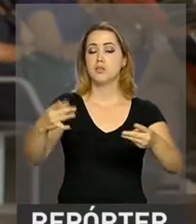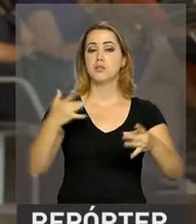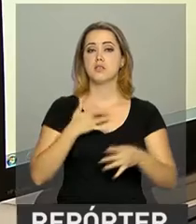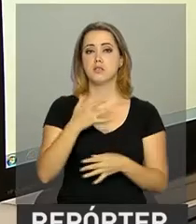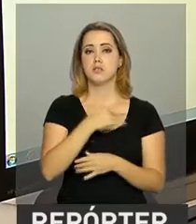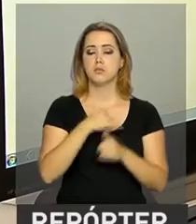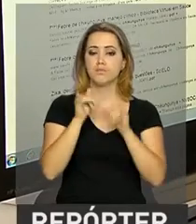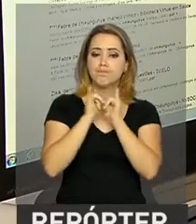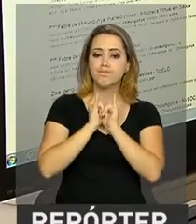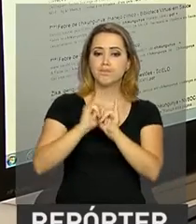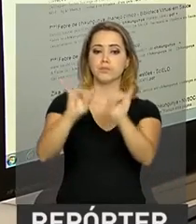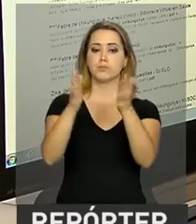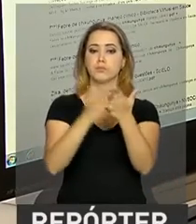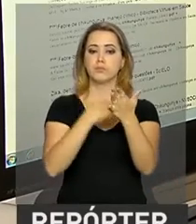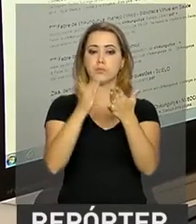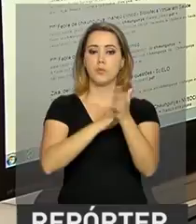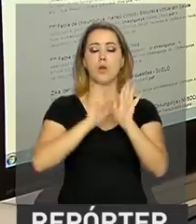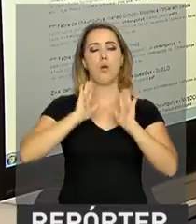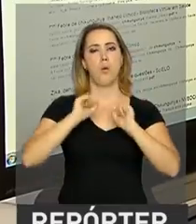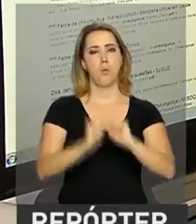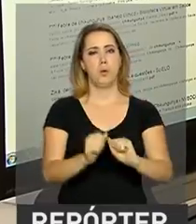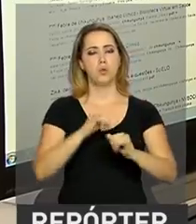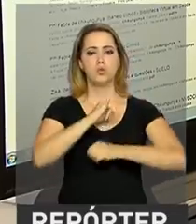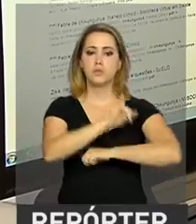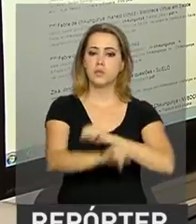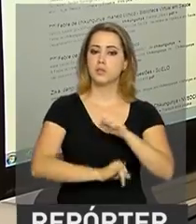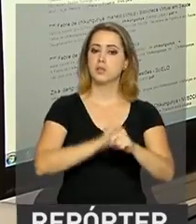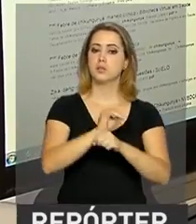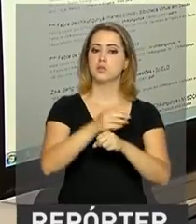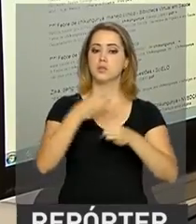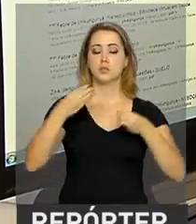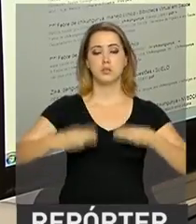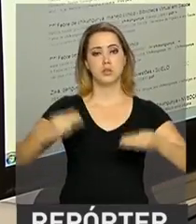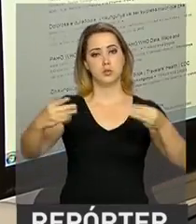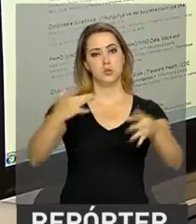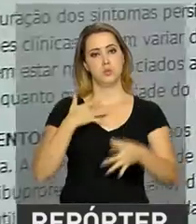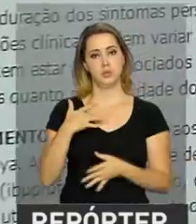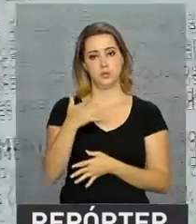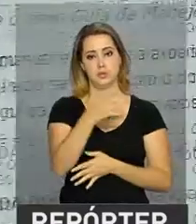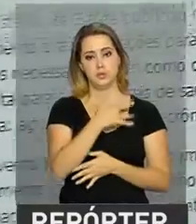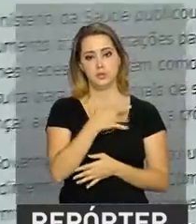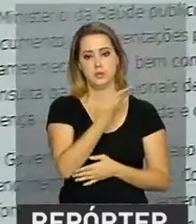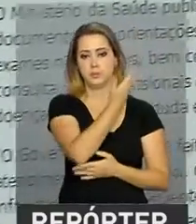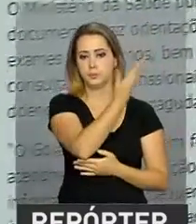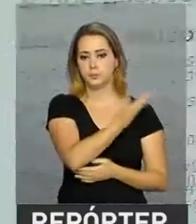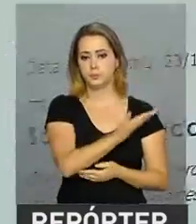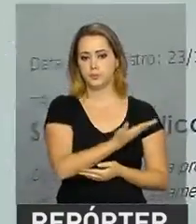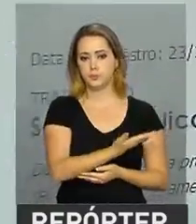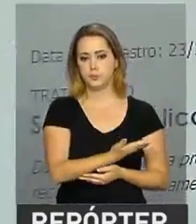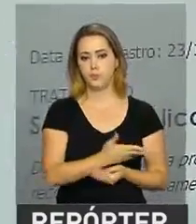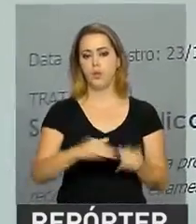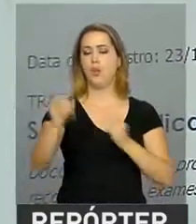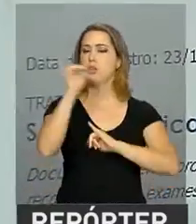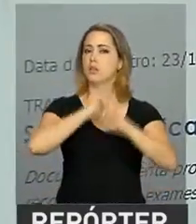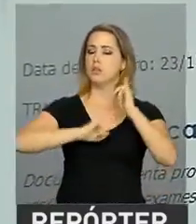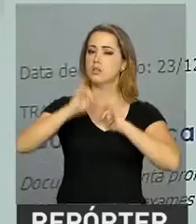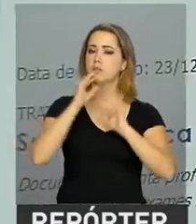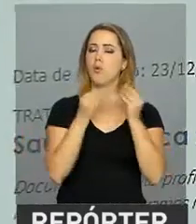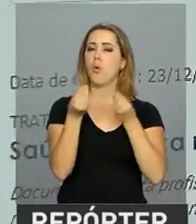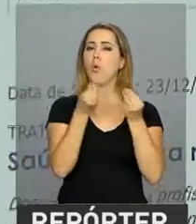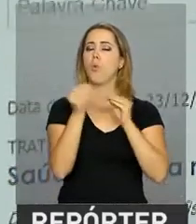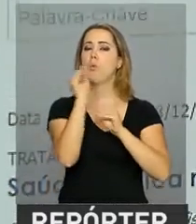manual o documento está disponível na página do ministério da saúde na internet o guia também traz informações como